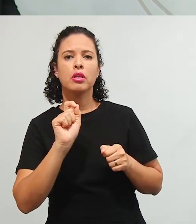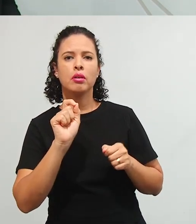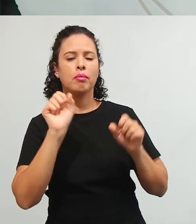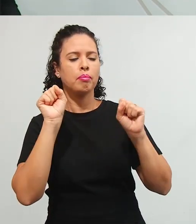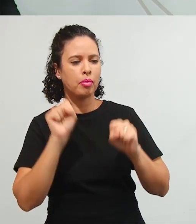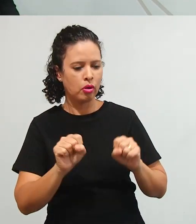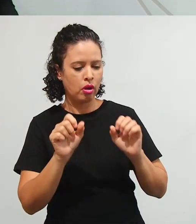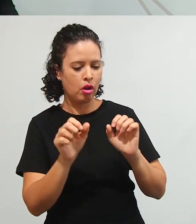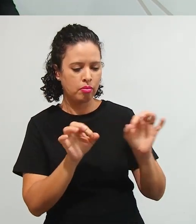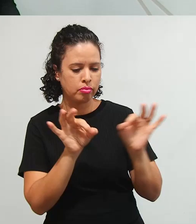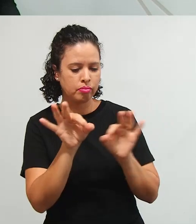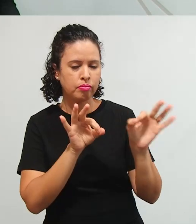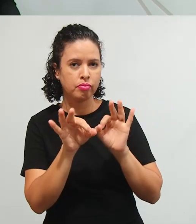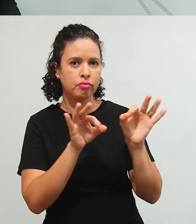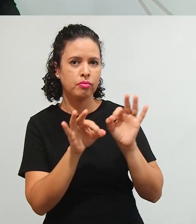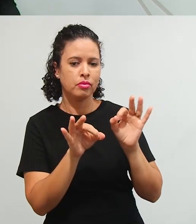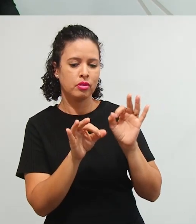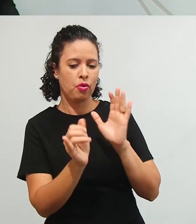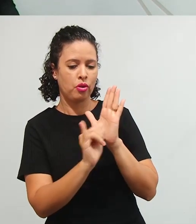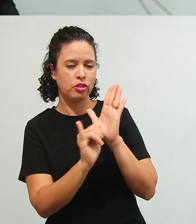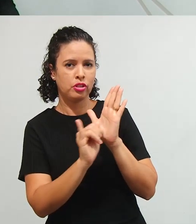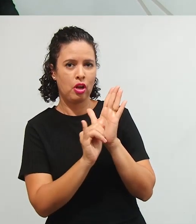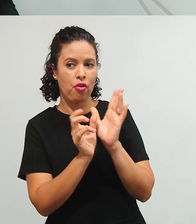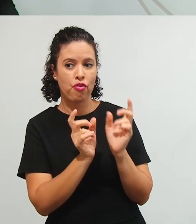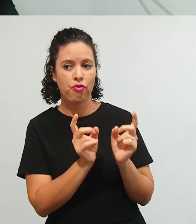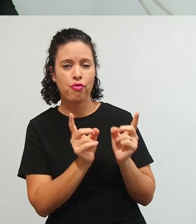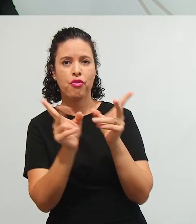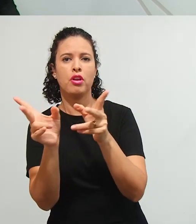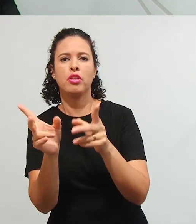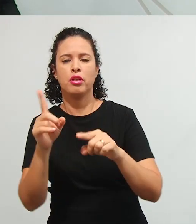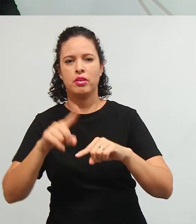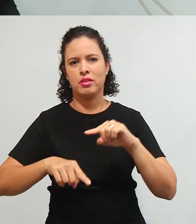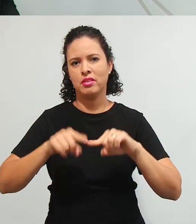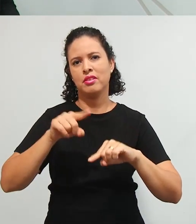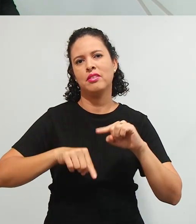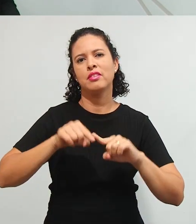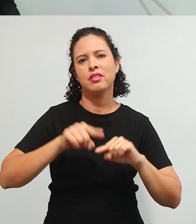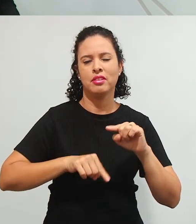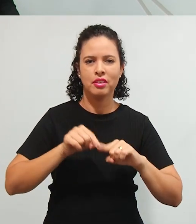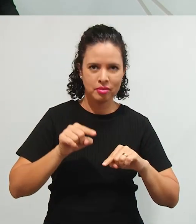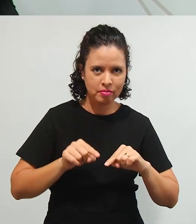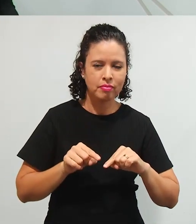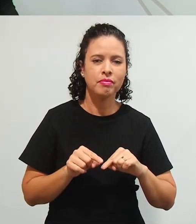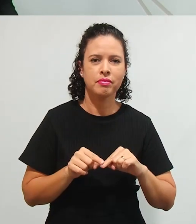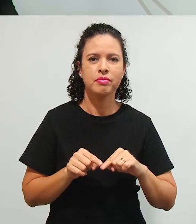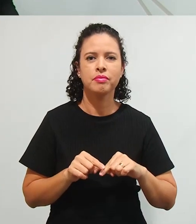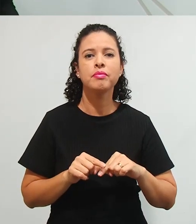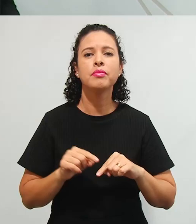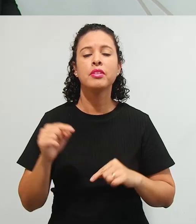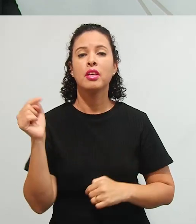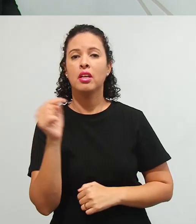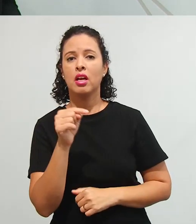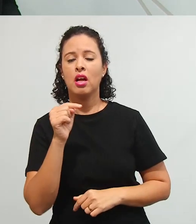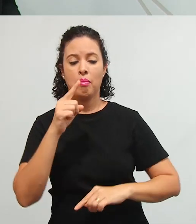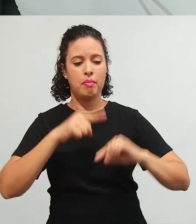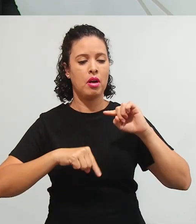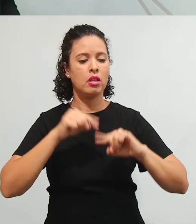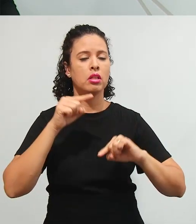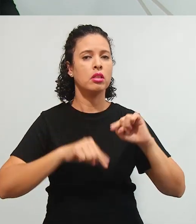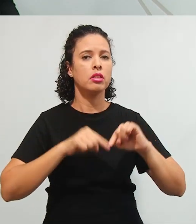e vender esses materiais. Então, esses materiais, eles